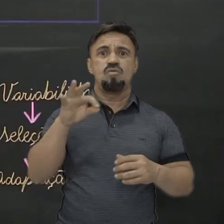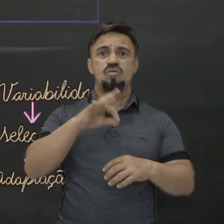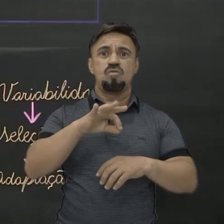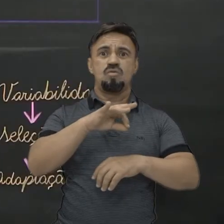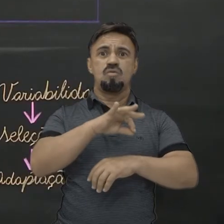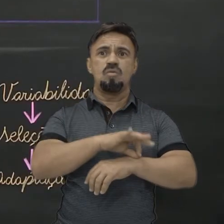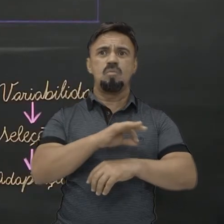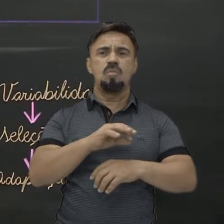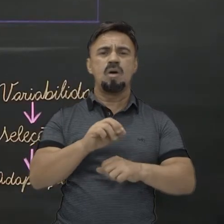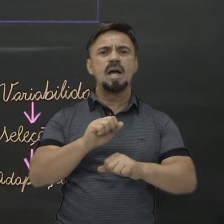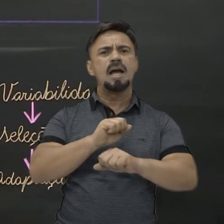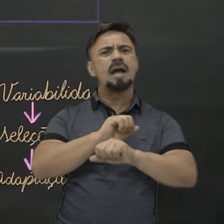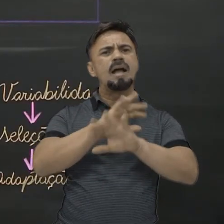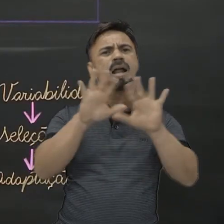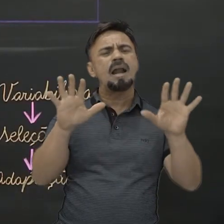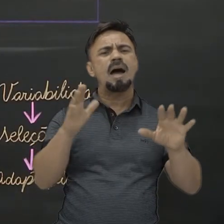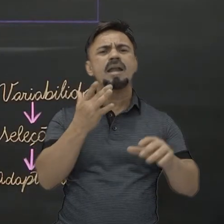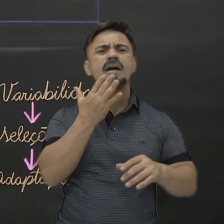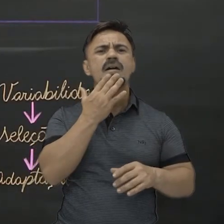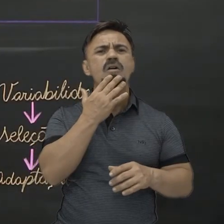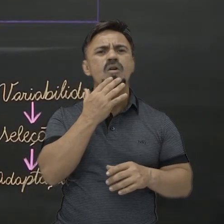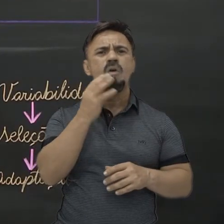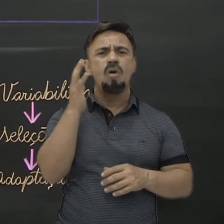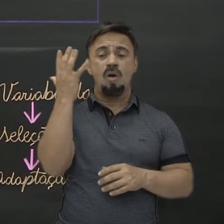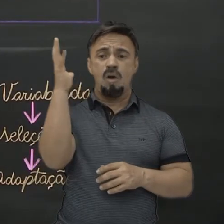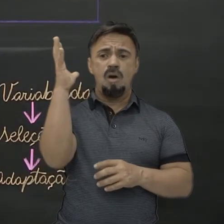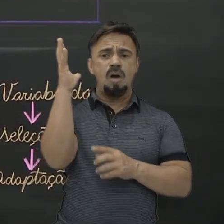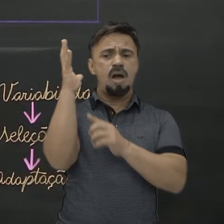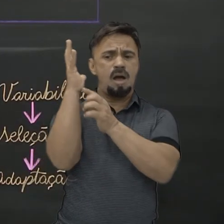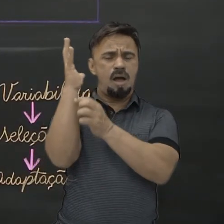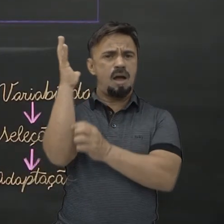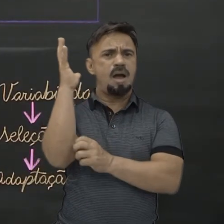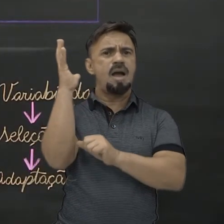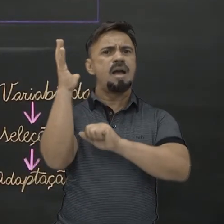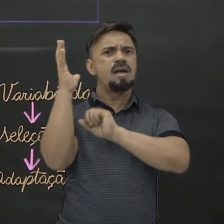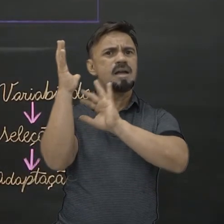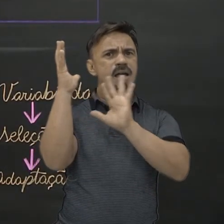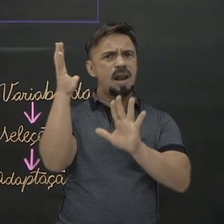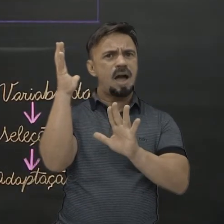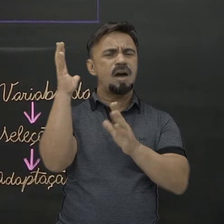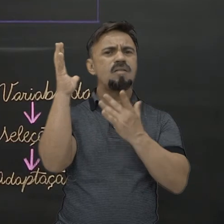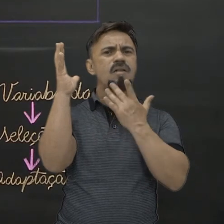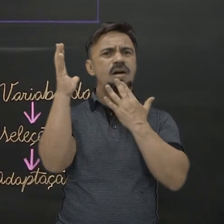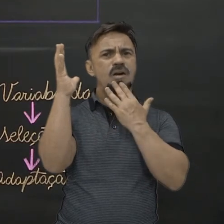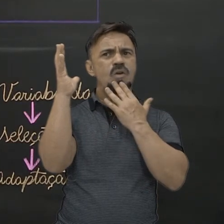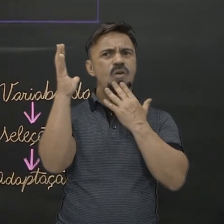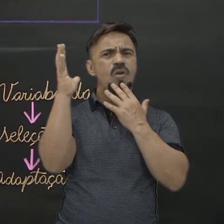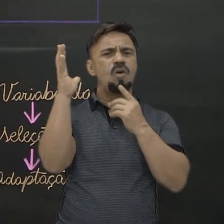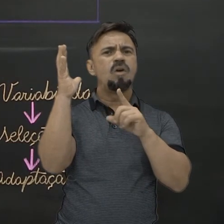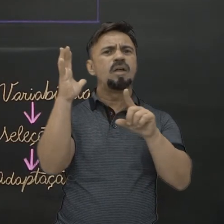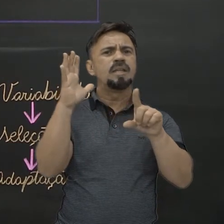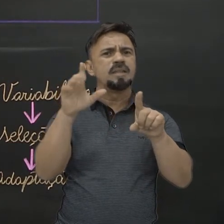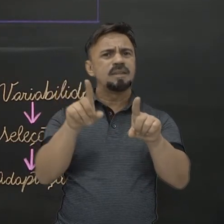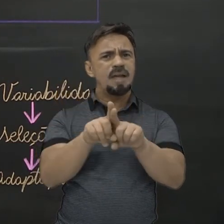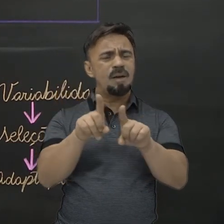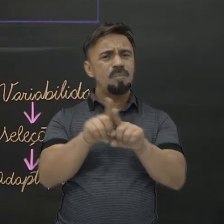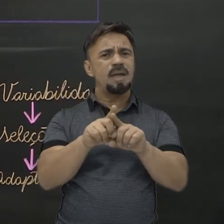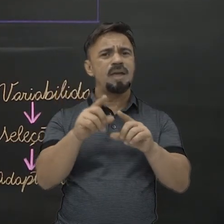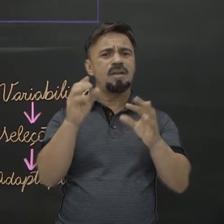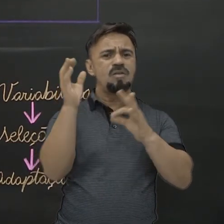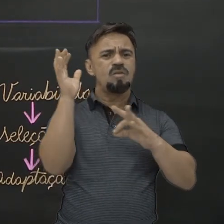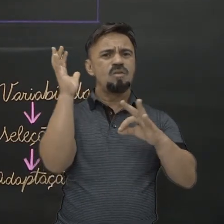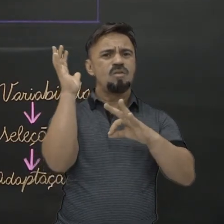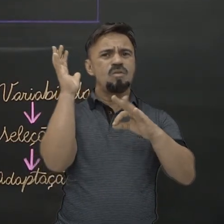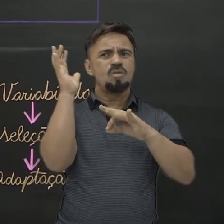claras. Por quê? Os troncos eram claros. Ela ser clara facilitava com que ela se disfarçasse naquele tronco. Quando uma